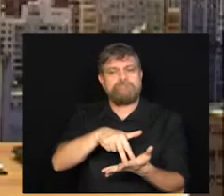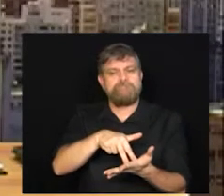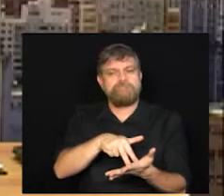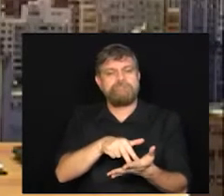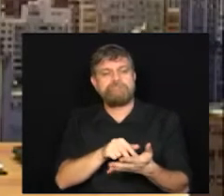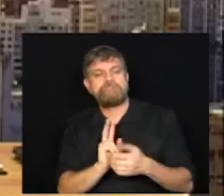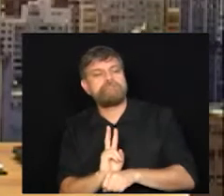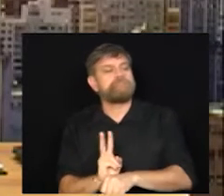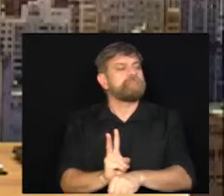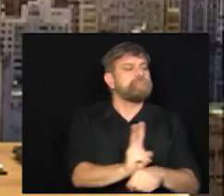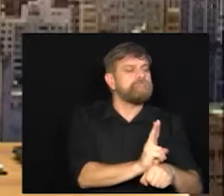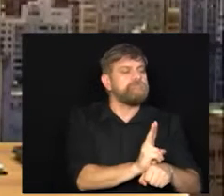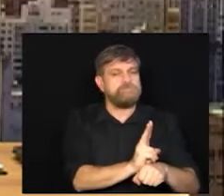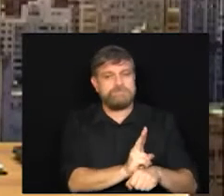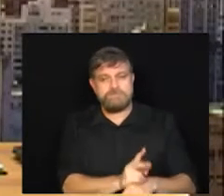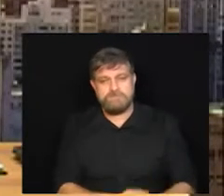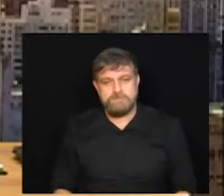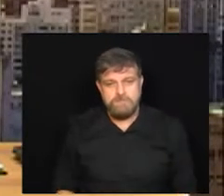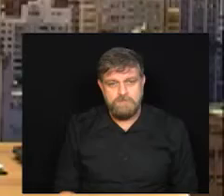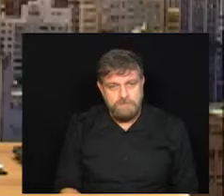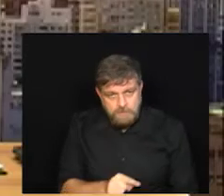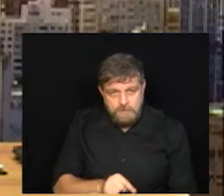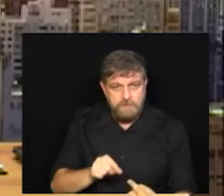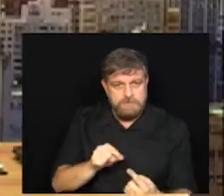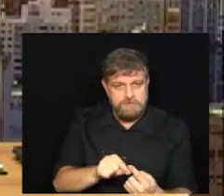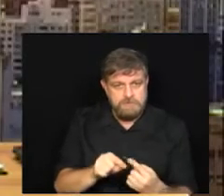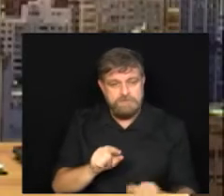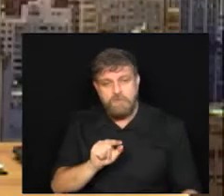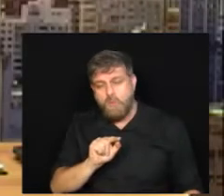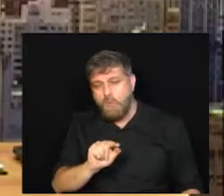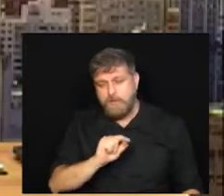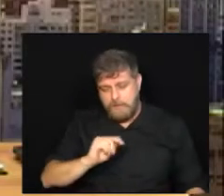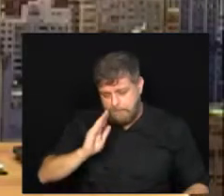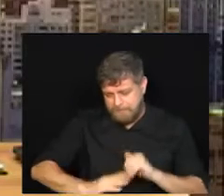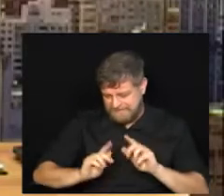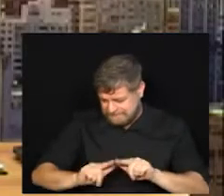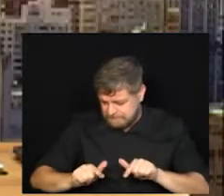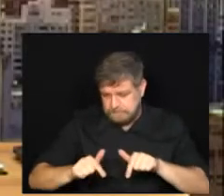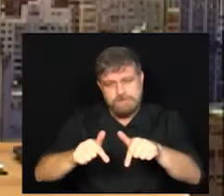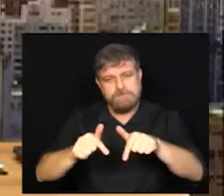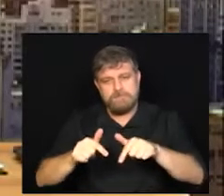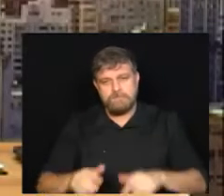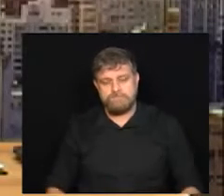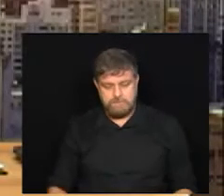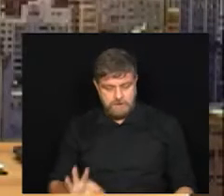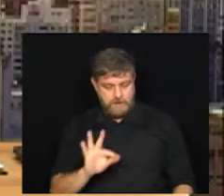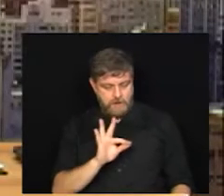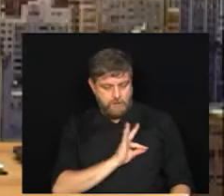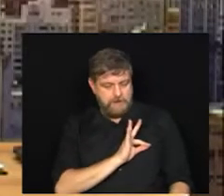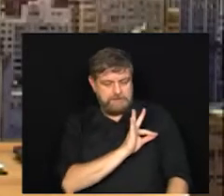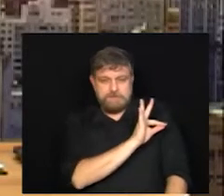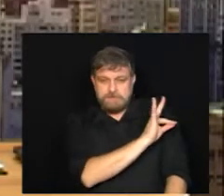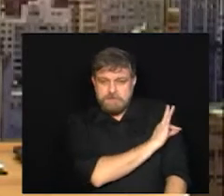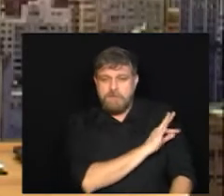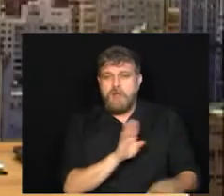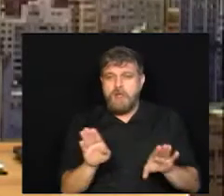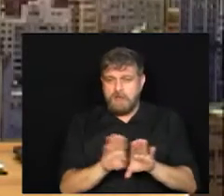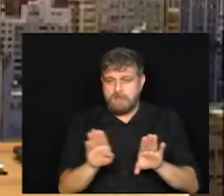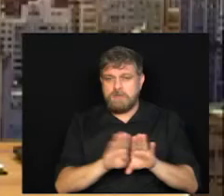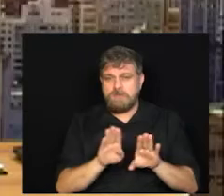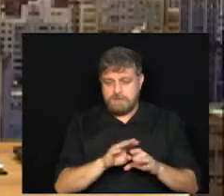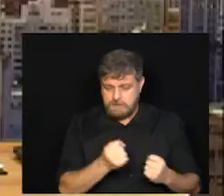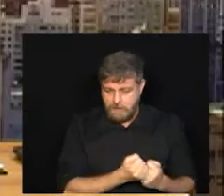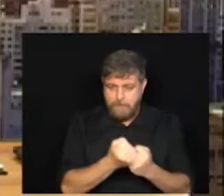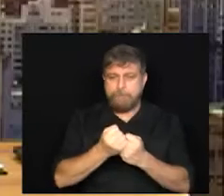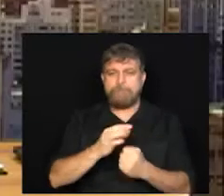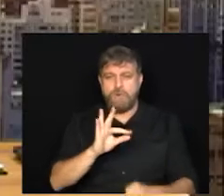do ponto de vista da ação, tanto da Guarda Municipal, da GM, tanto com apoio da